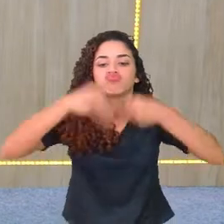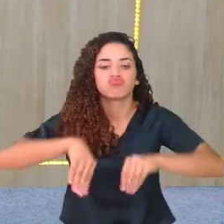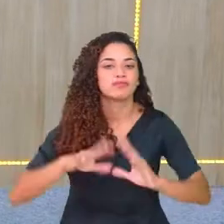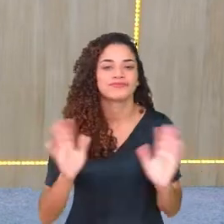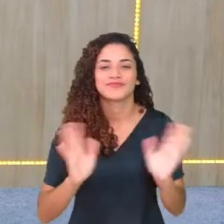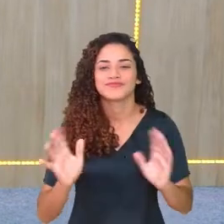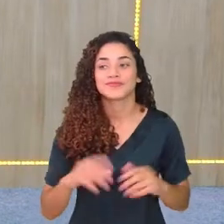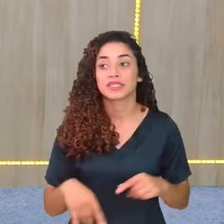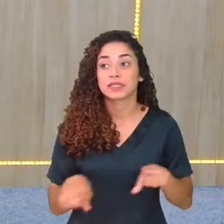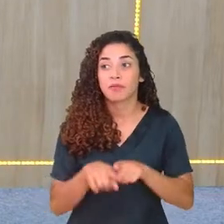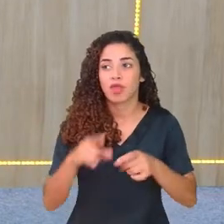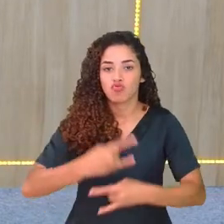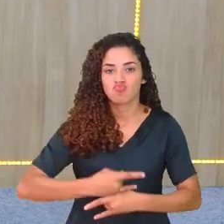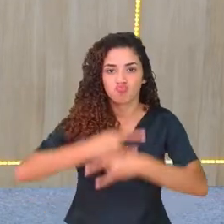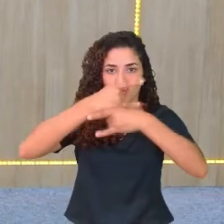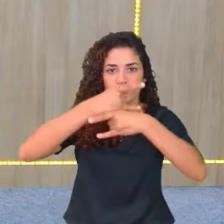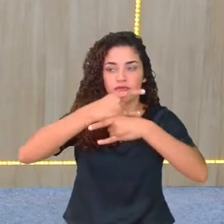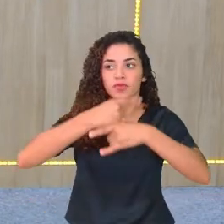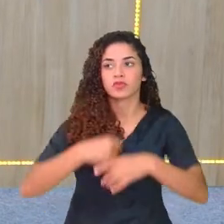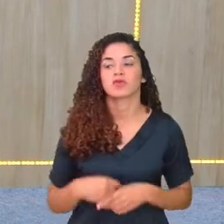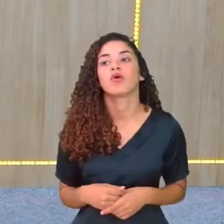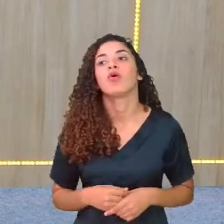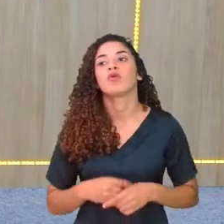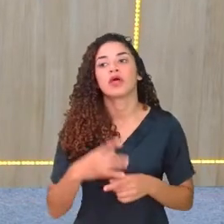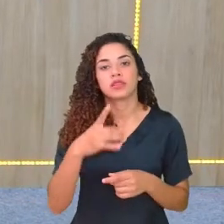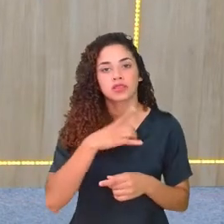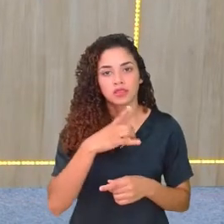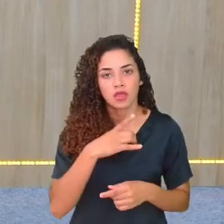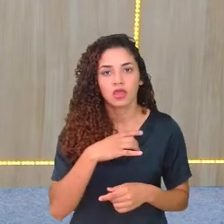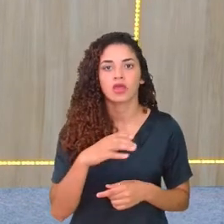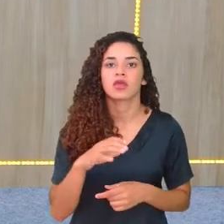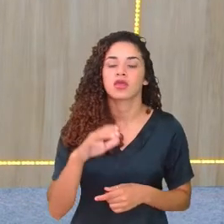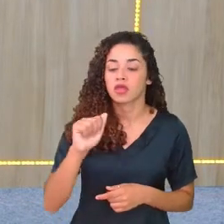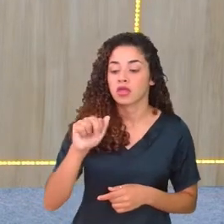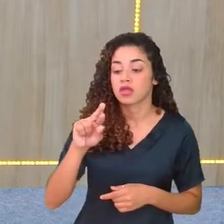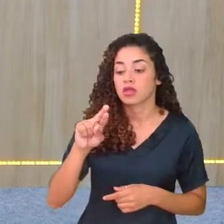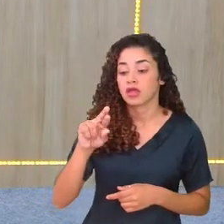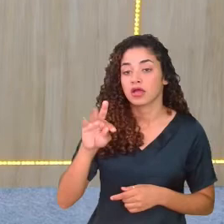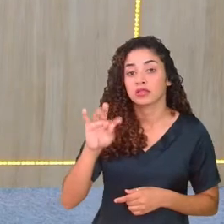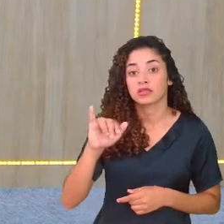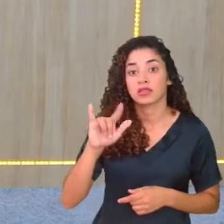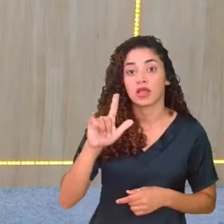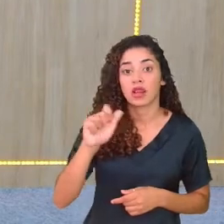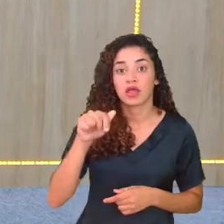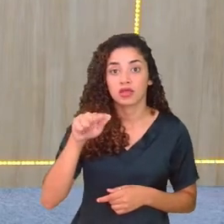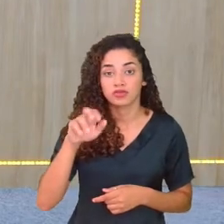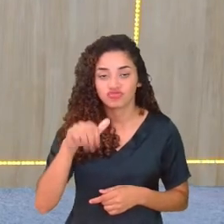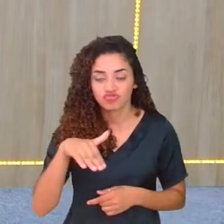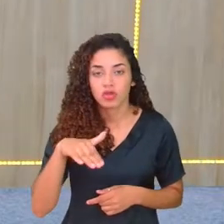da coluna, entre uma vértebra e outra, também temos cartilagem. Então, aí, muito cuidado